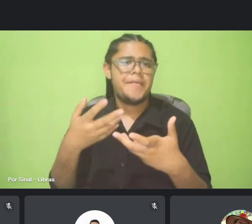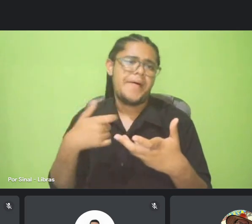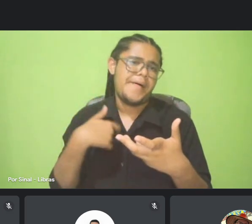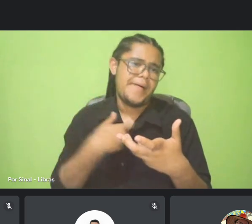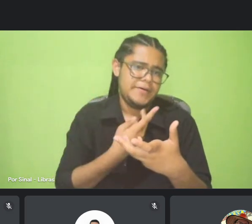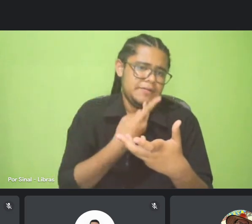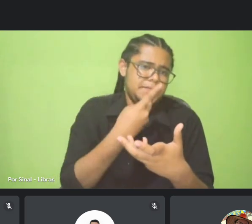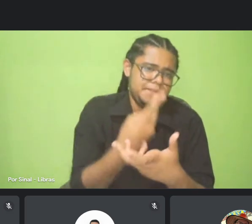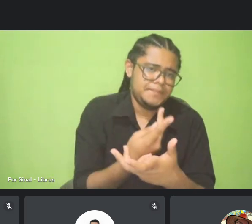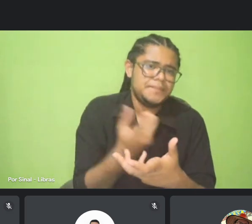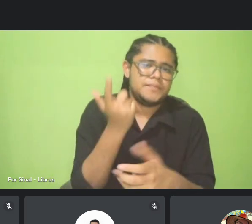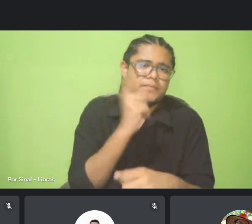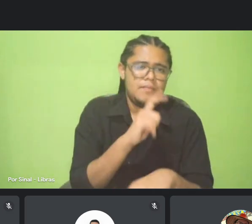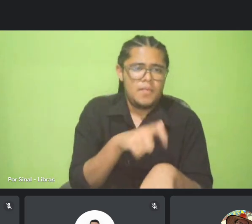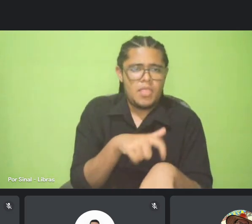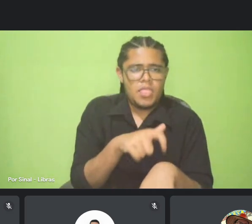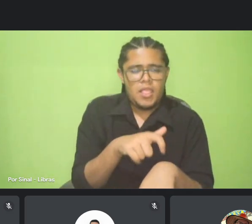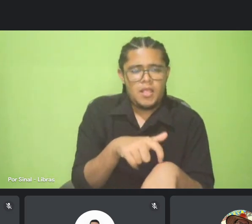nem a tempo.